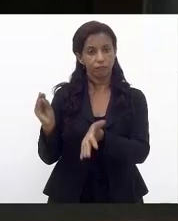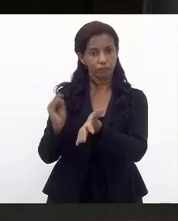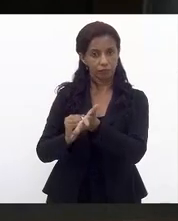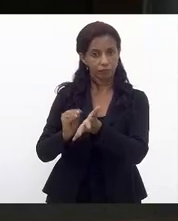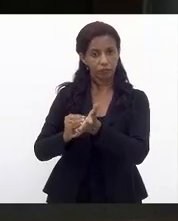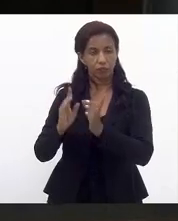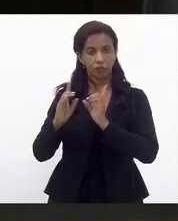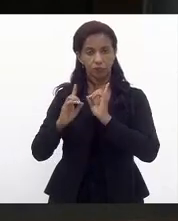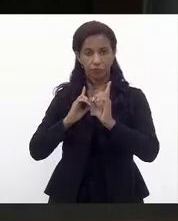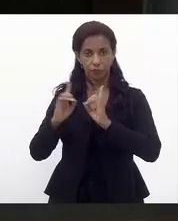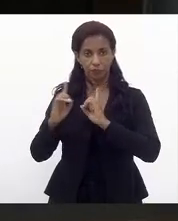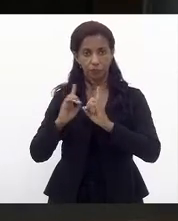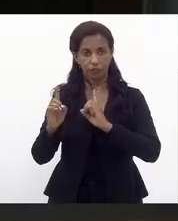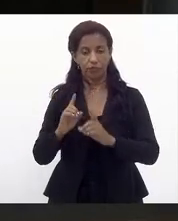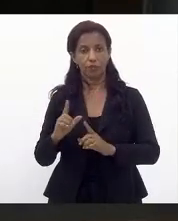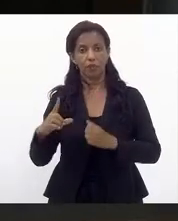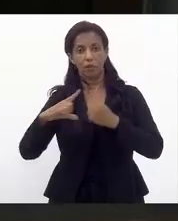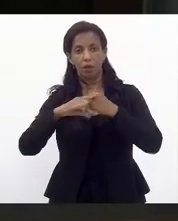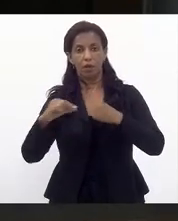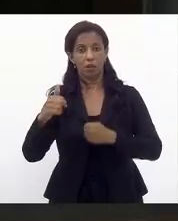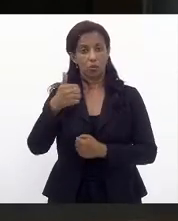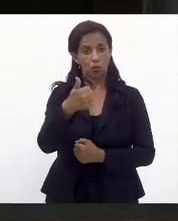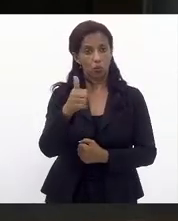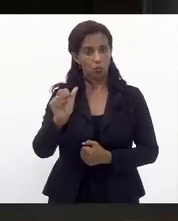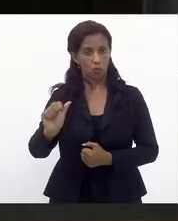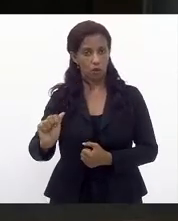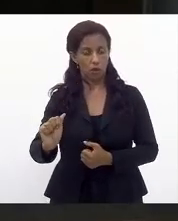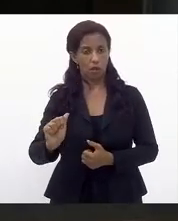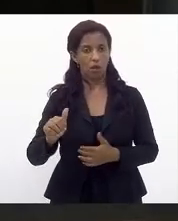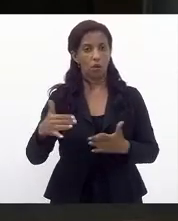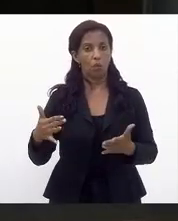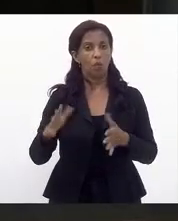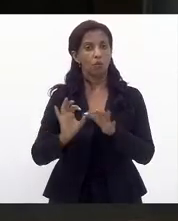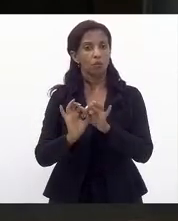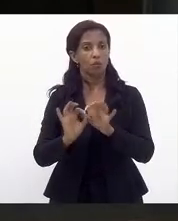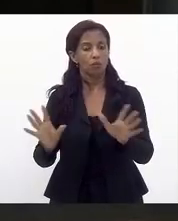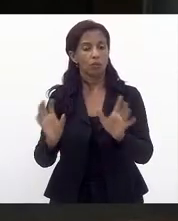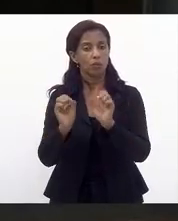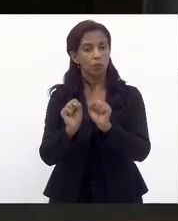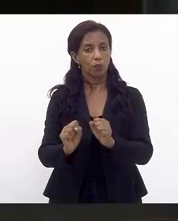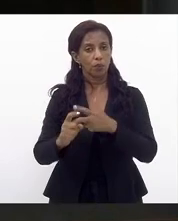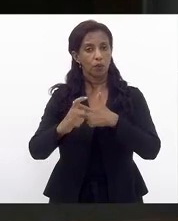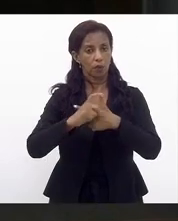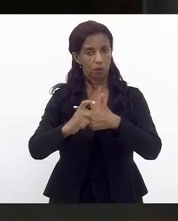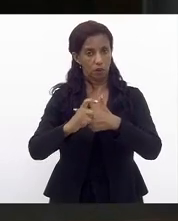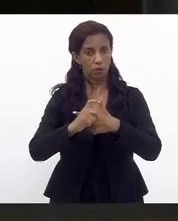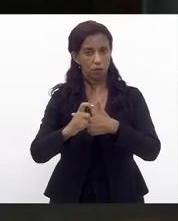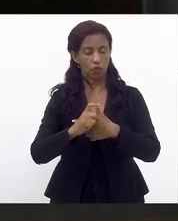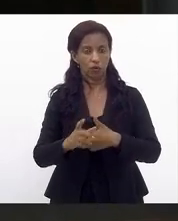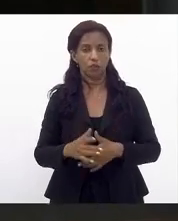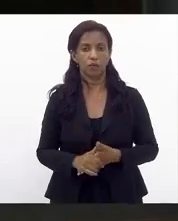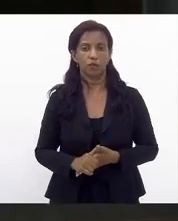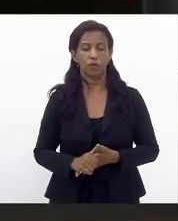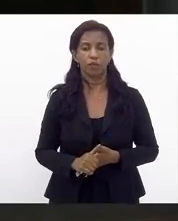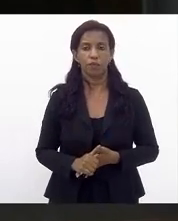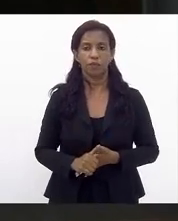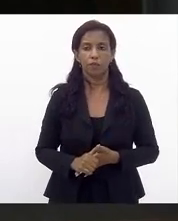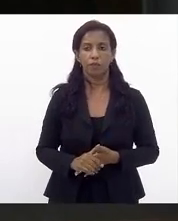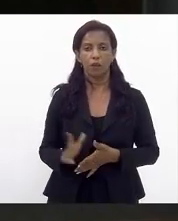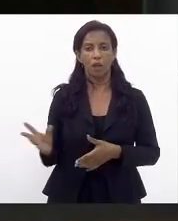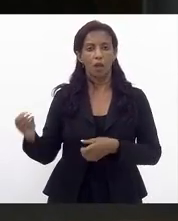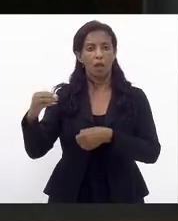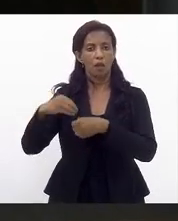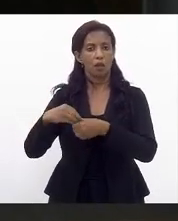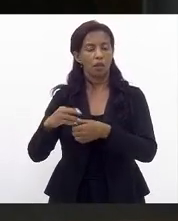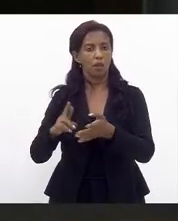na discussão do artigo por um a quando autoriza o poder executivo a O Poder Executivo fica autorizado a